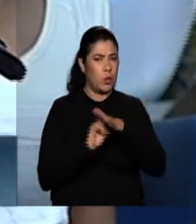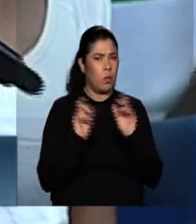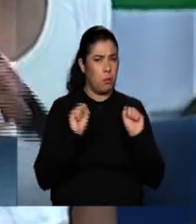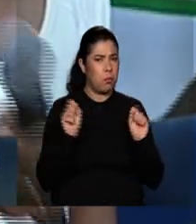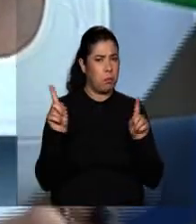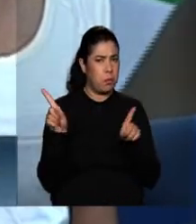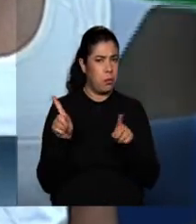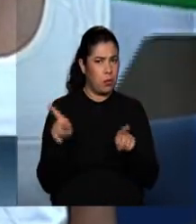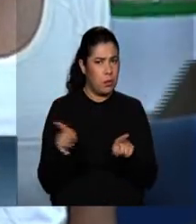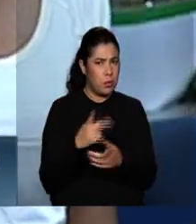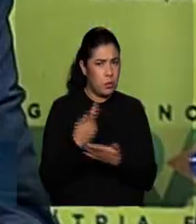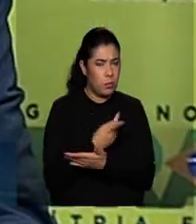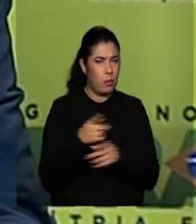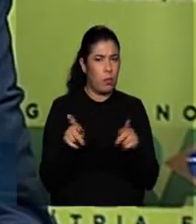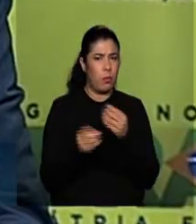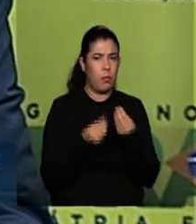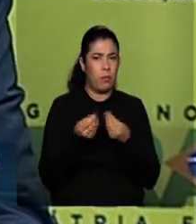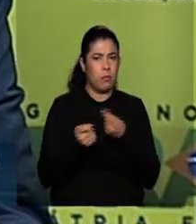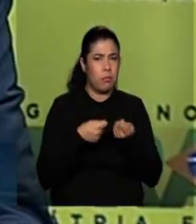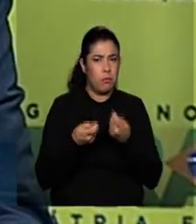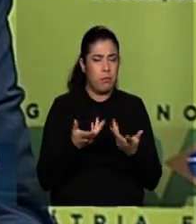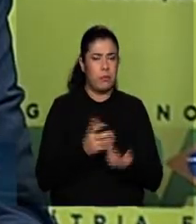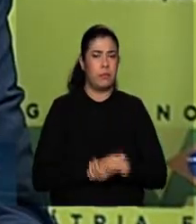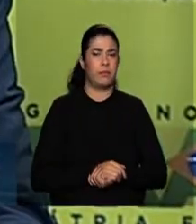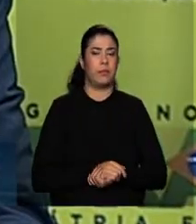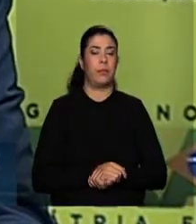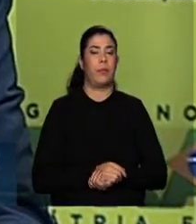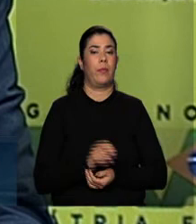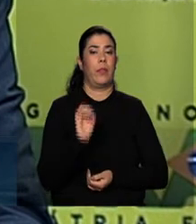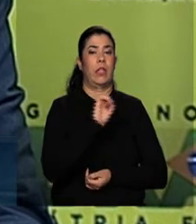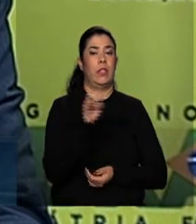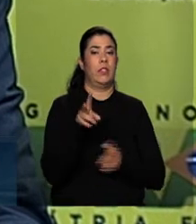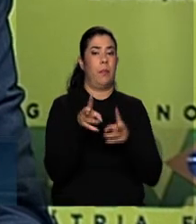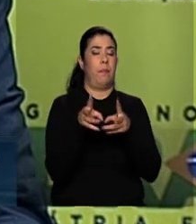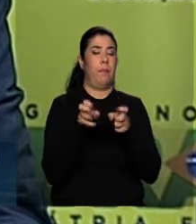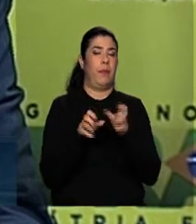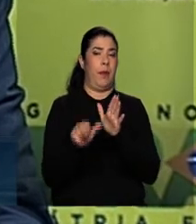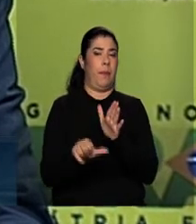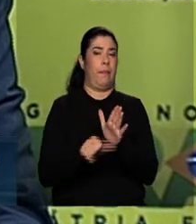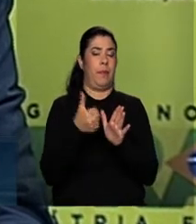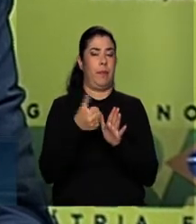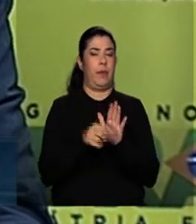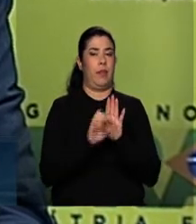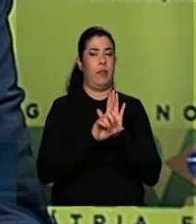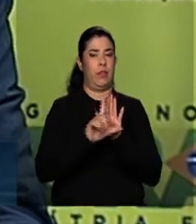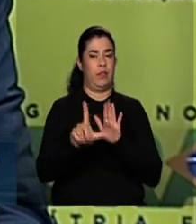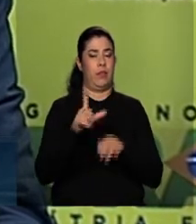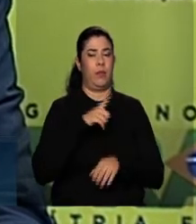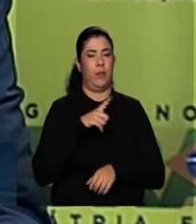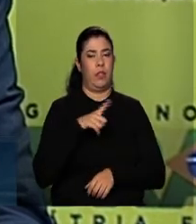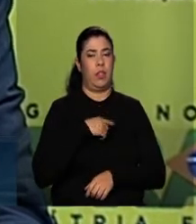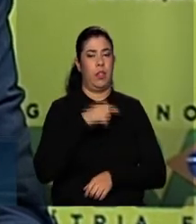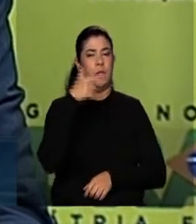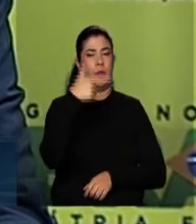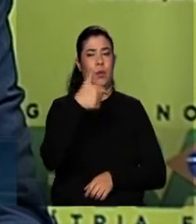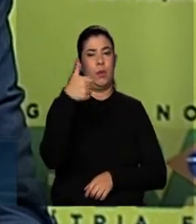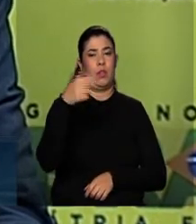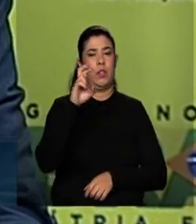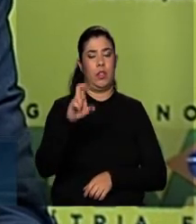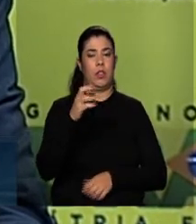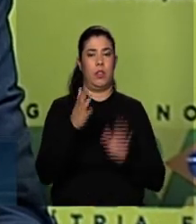privadas. Os números falam isso, né? Se você observar no primeiro edital, nós tivemos 215 propostas,